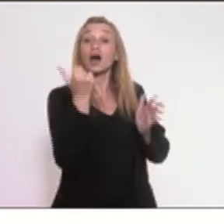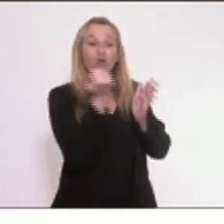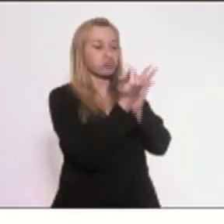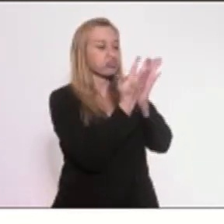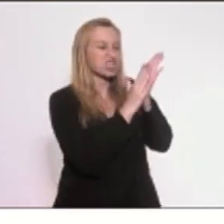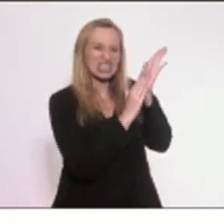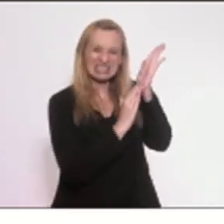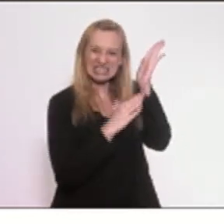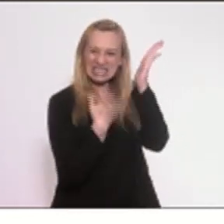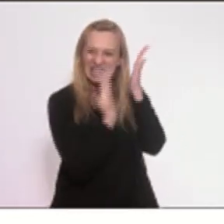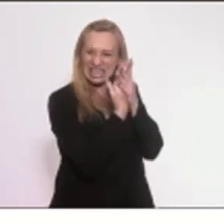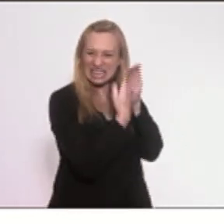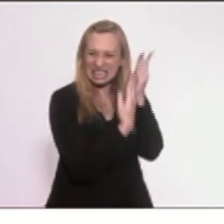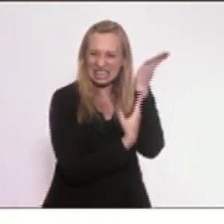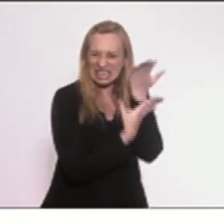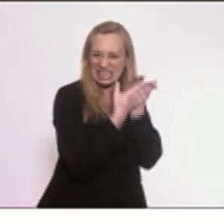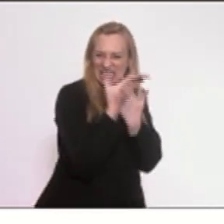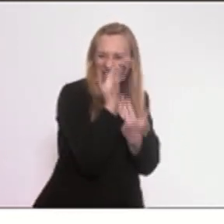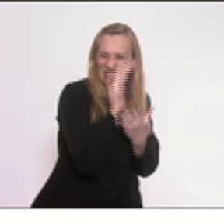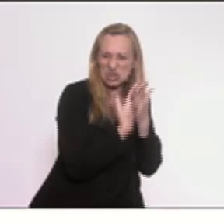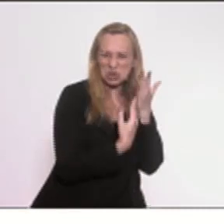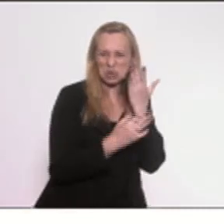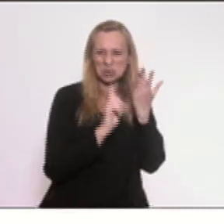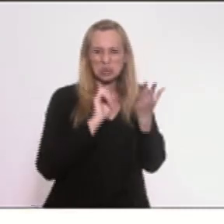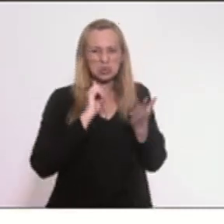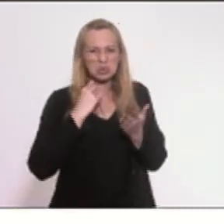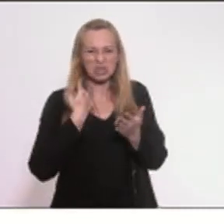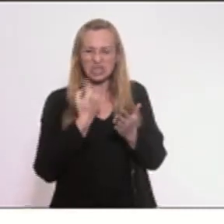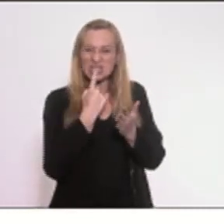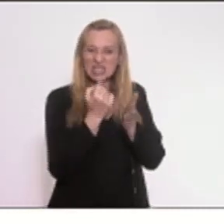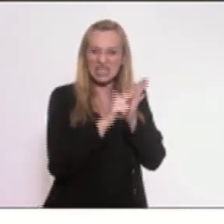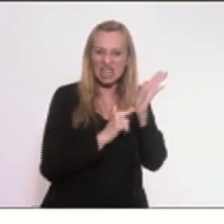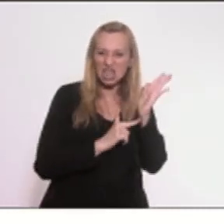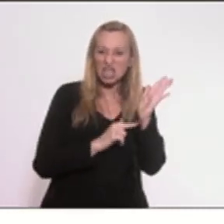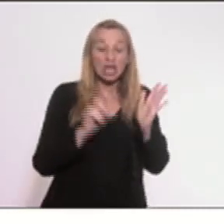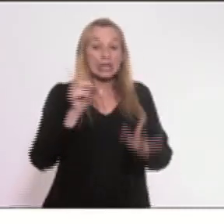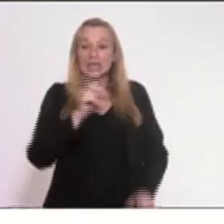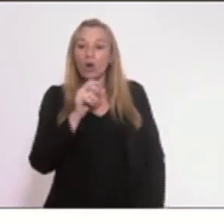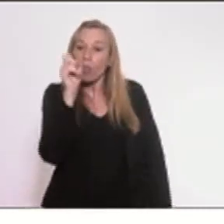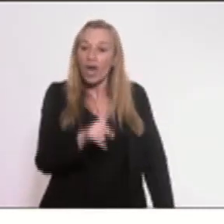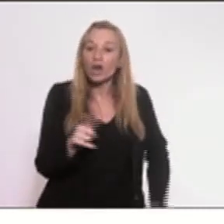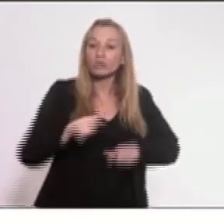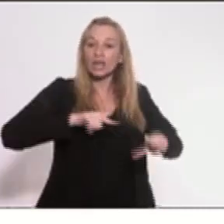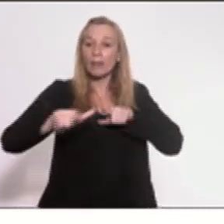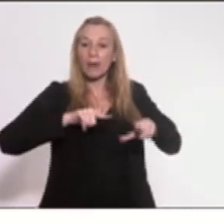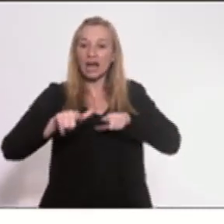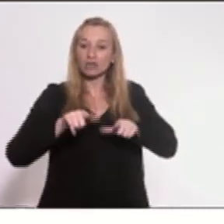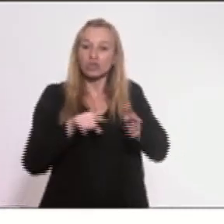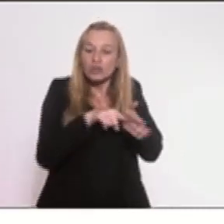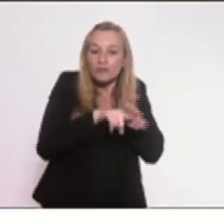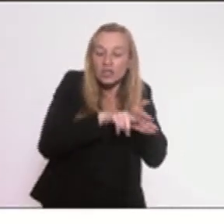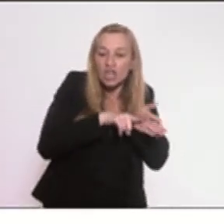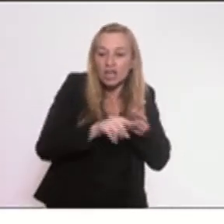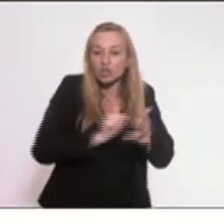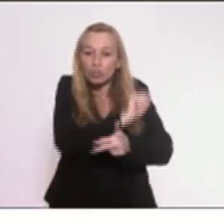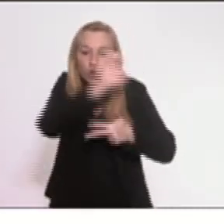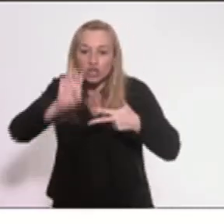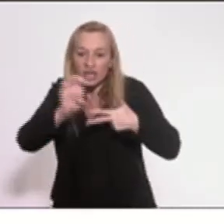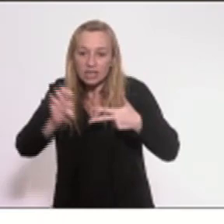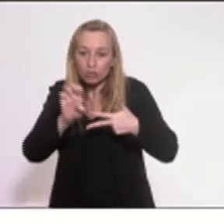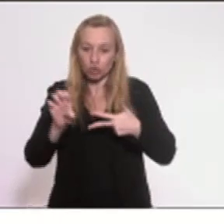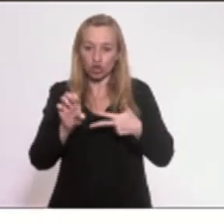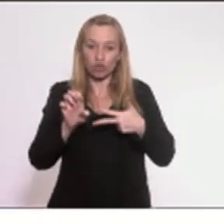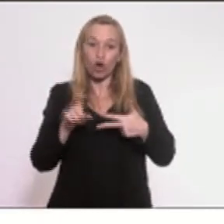sujas de sangue, não é o trabalho de quem fiscaliza o Poder Executivo. O nosso trabalho